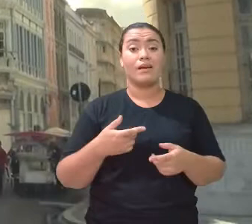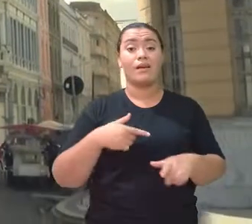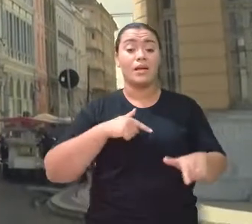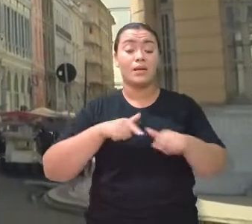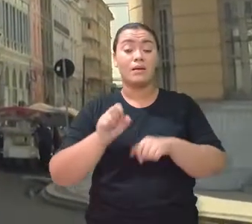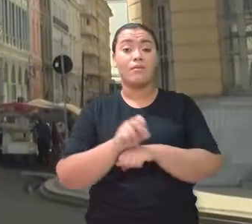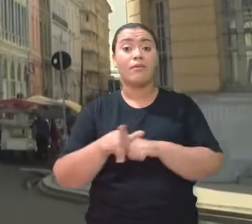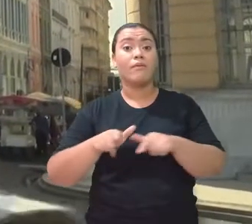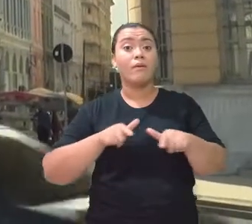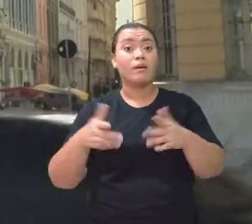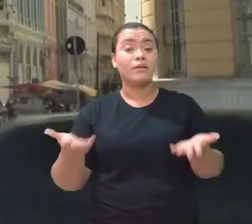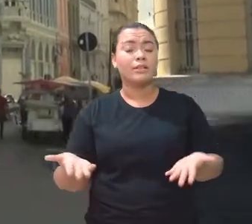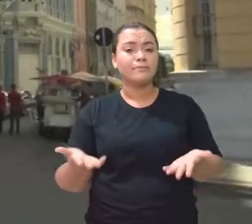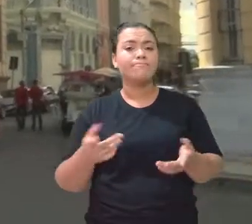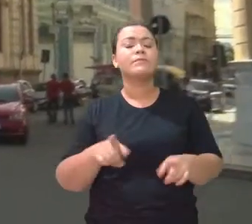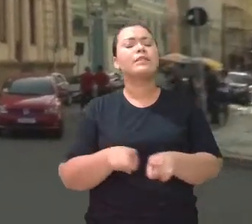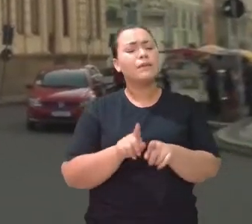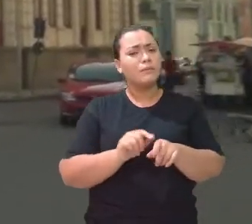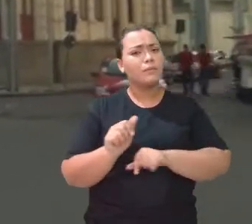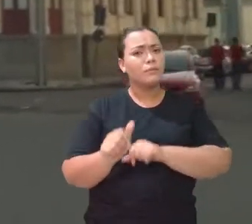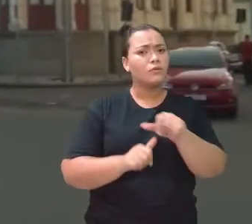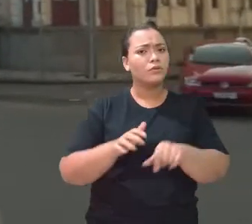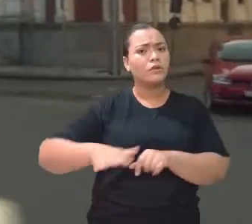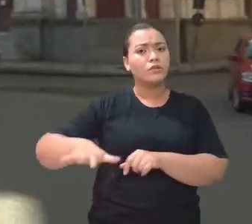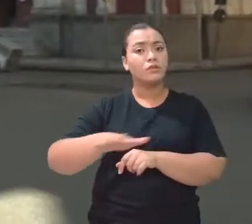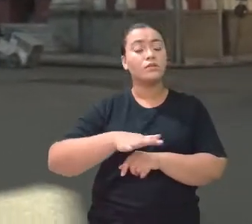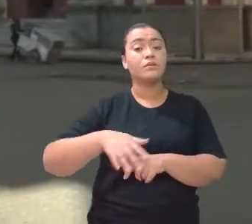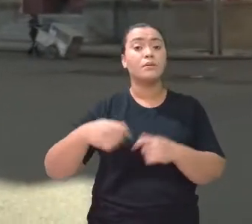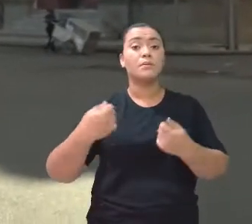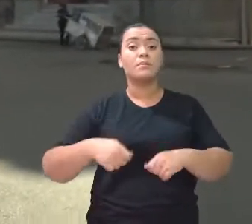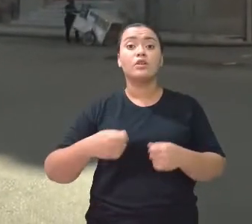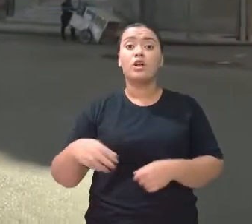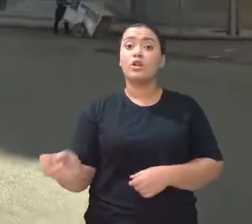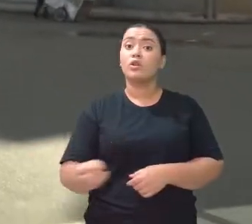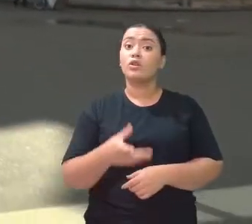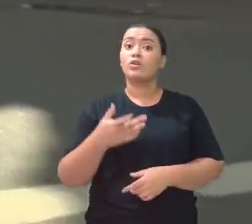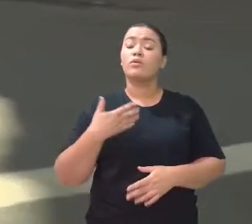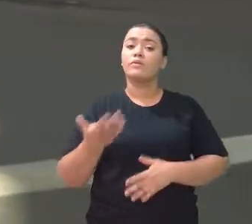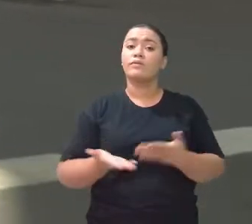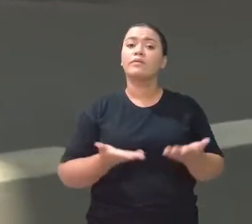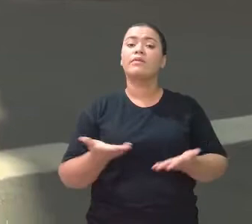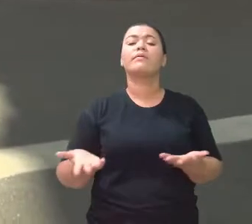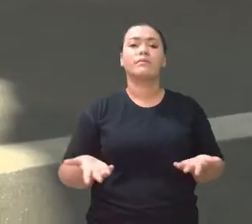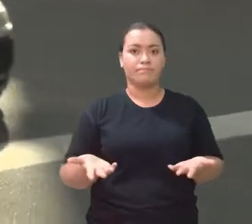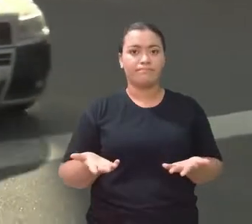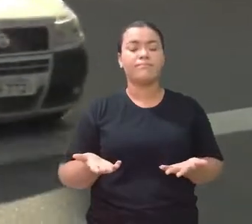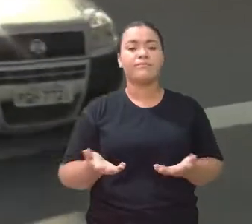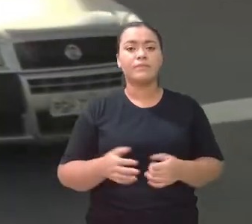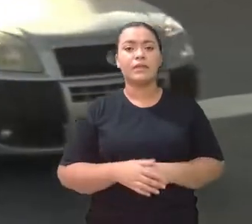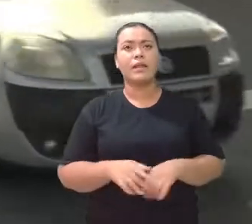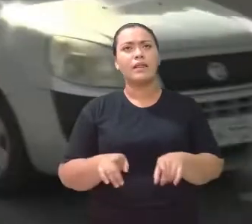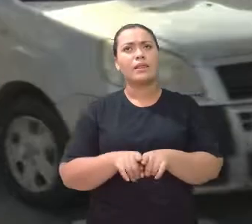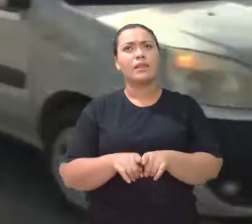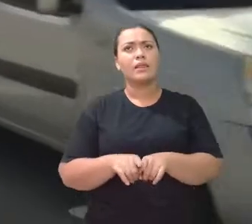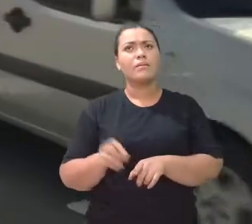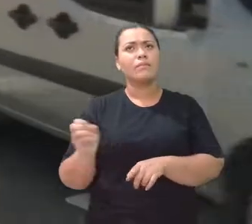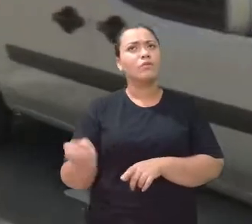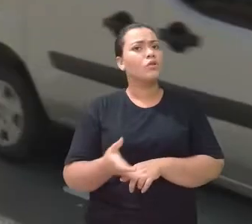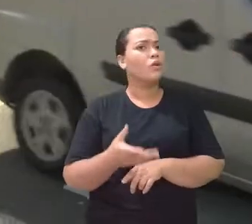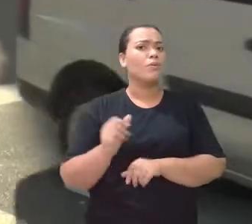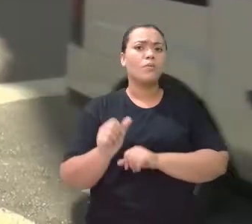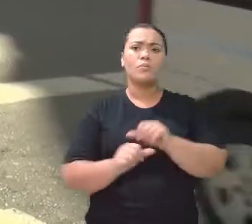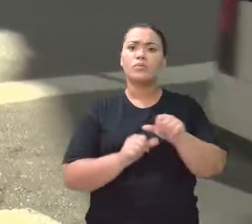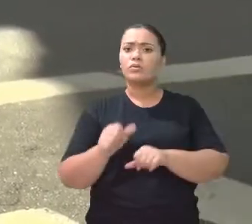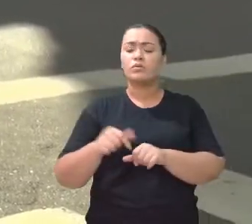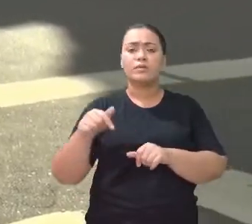A modificação do espaço vai trazer também a necessidade de novos serviços, tá? de novas mudanças